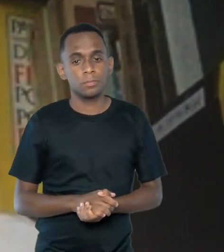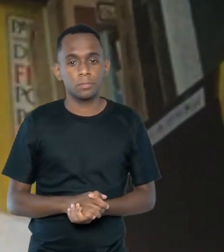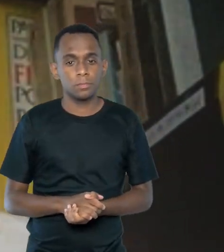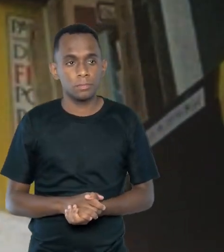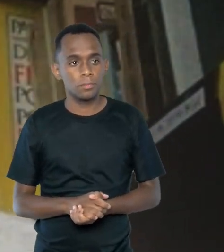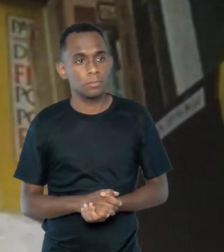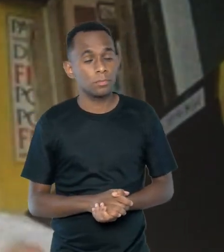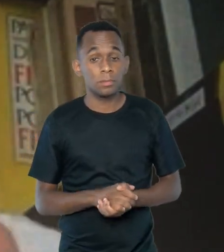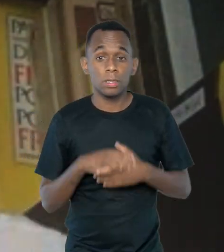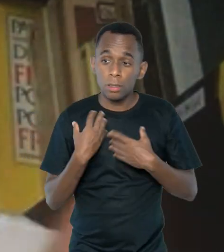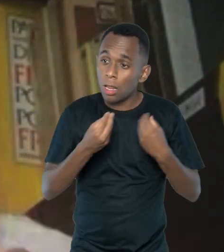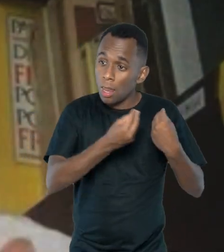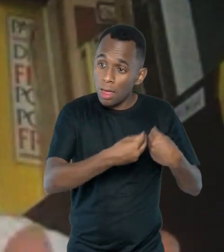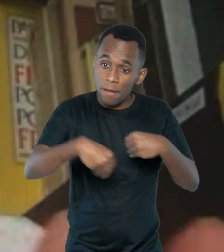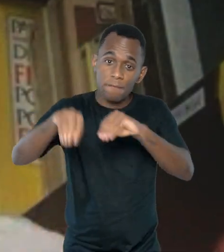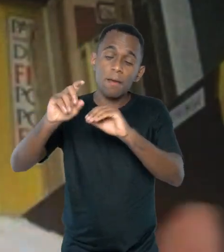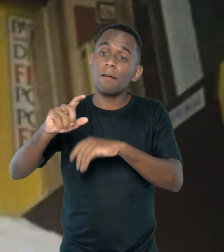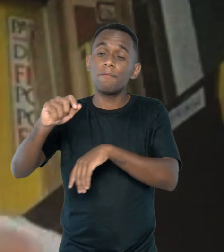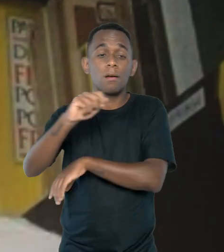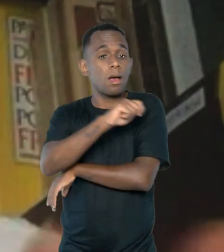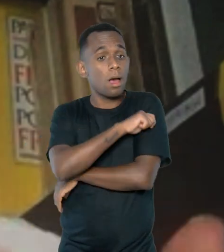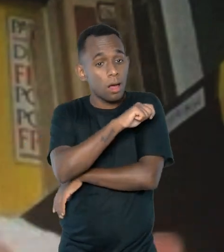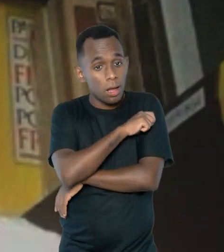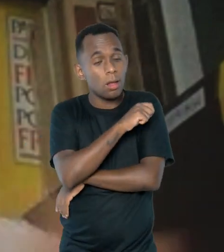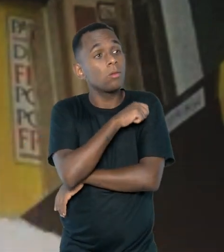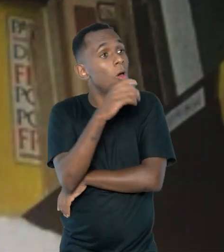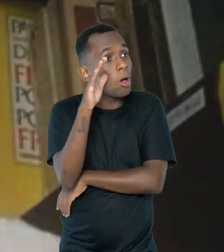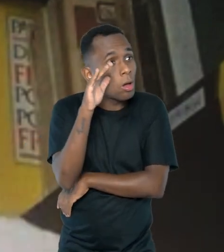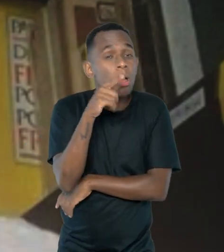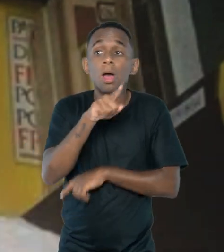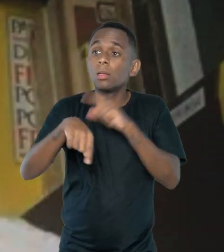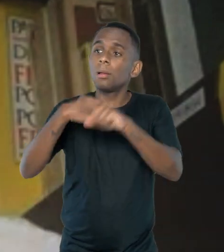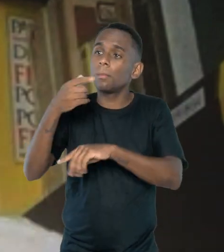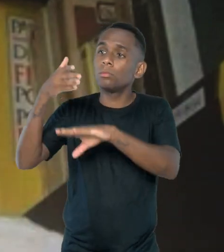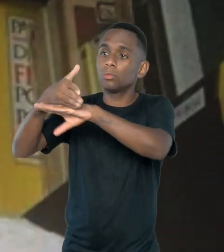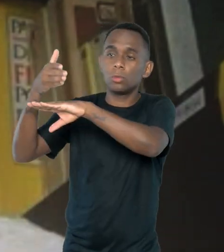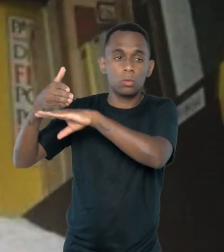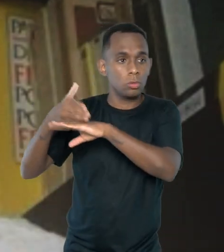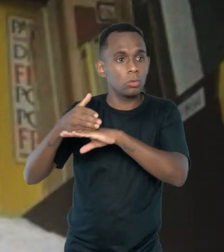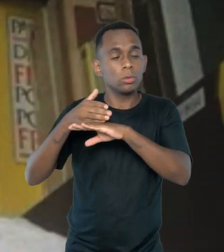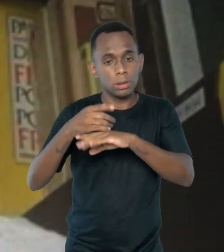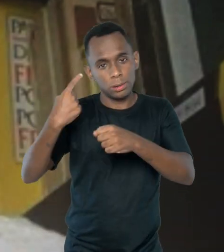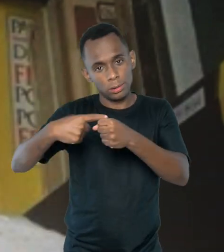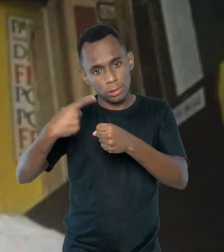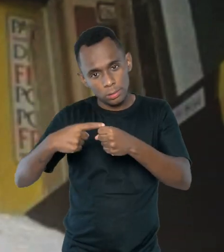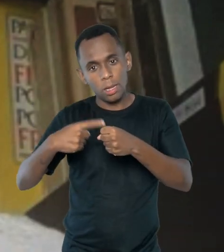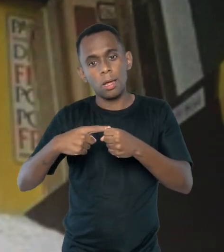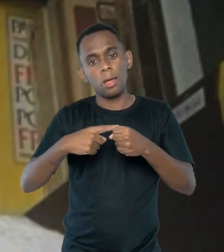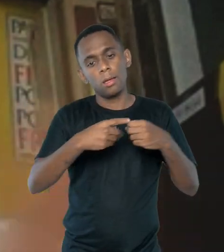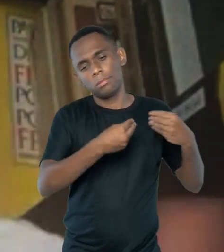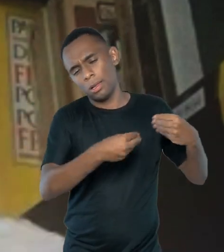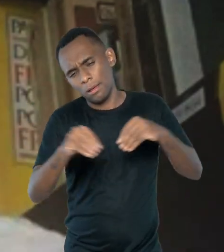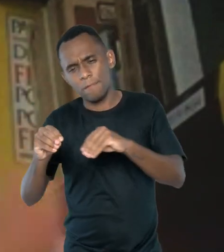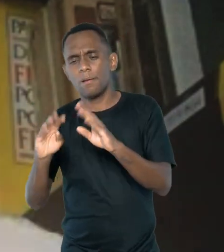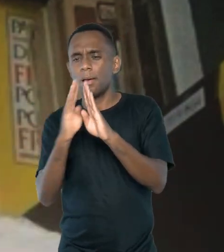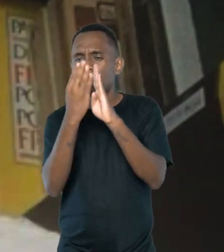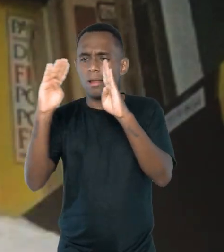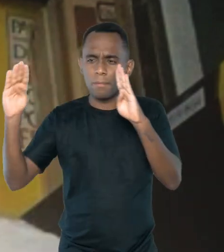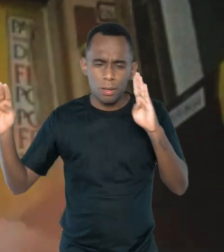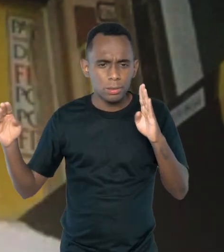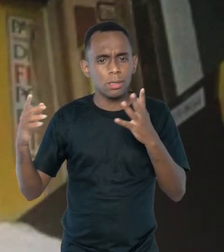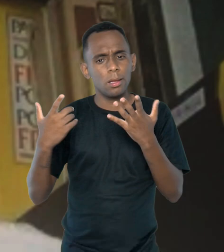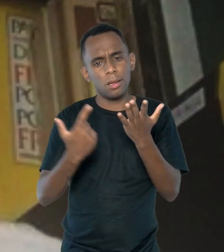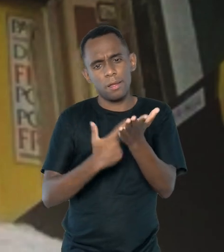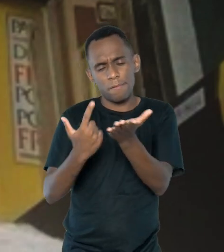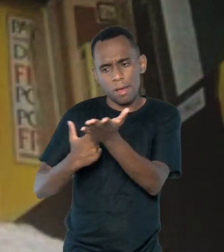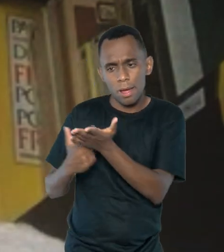onde é a Esméria. Então, levar o aluno a frequentar os espaços culturais da cidade, levar os alunos às